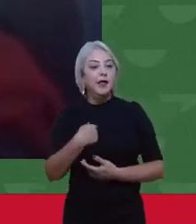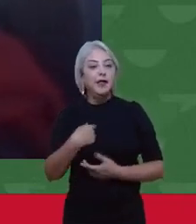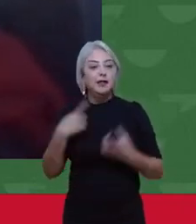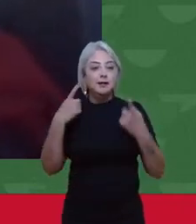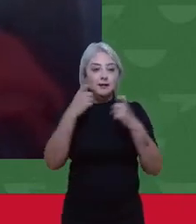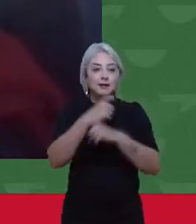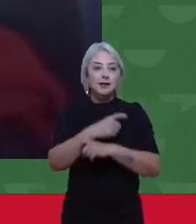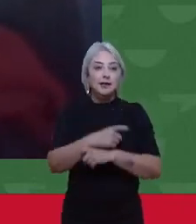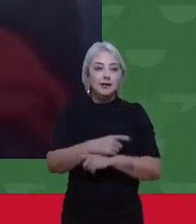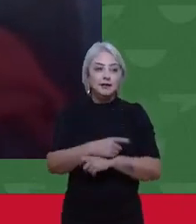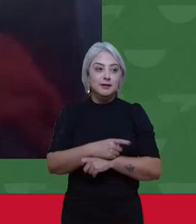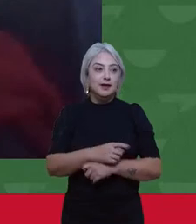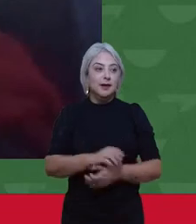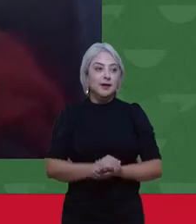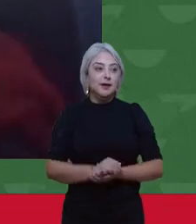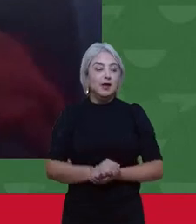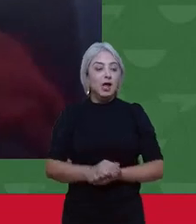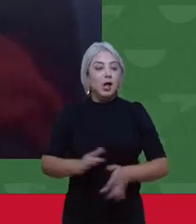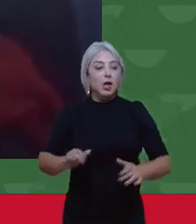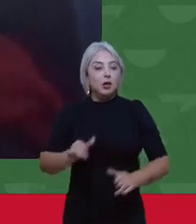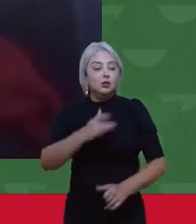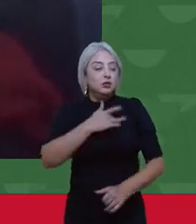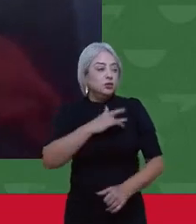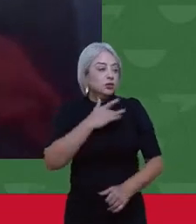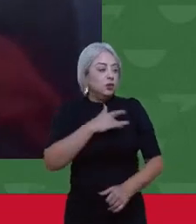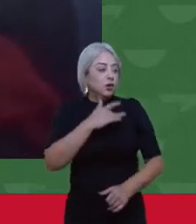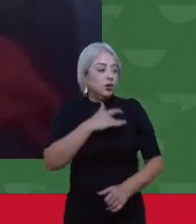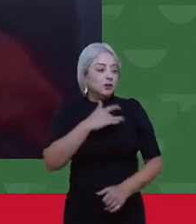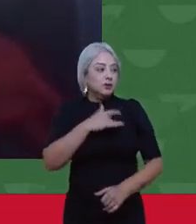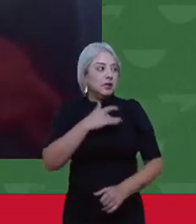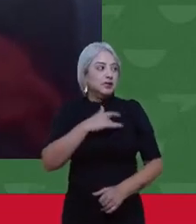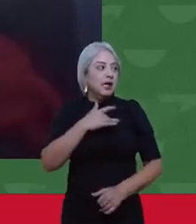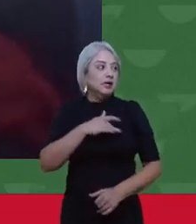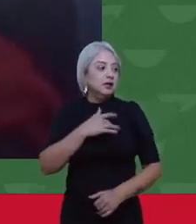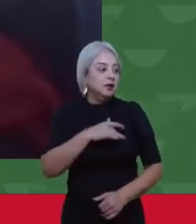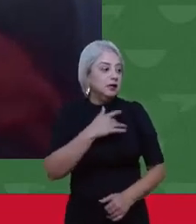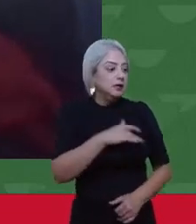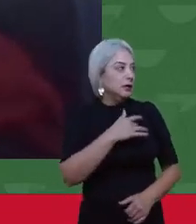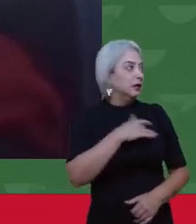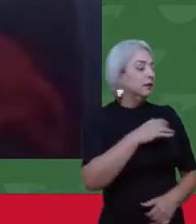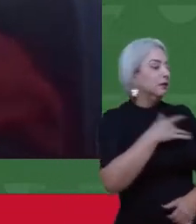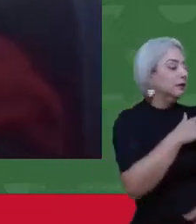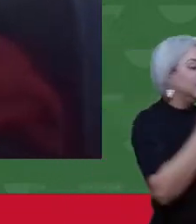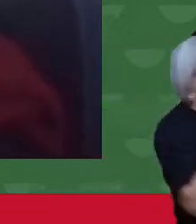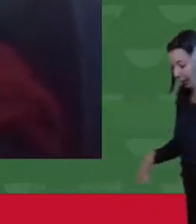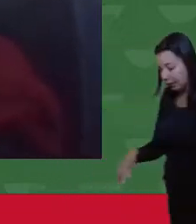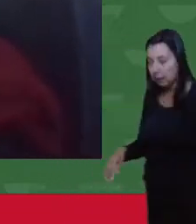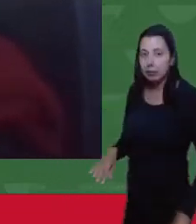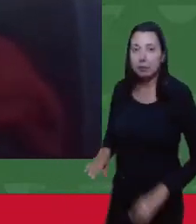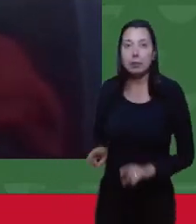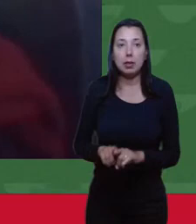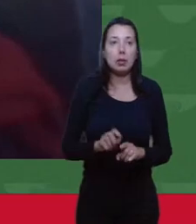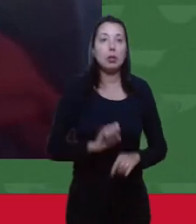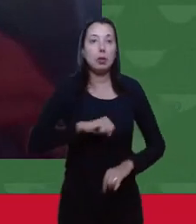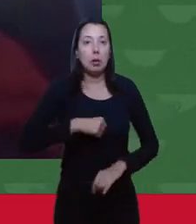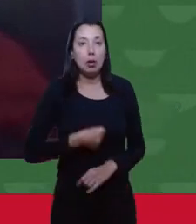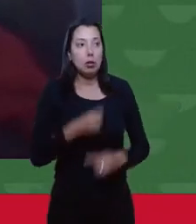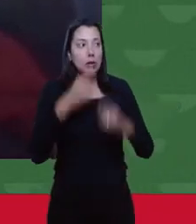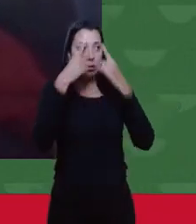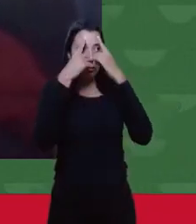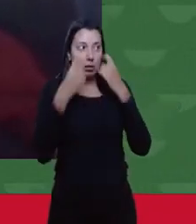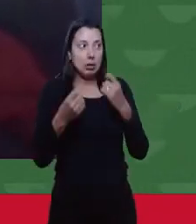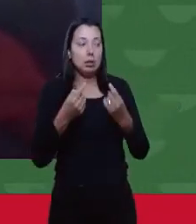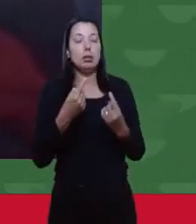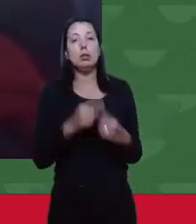dizendo de dor de perderem filhos e filhas por conta dos crimes de ódio, da violência